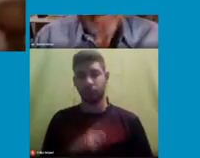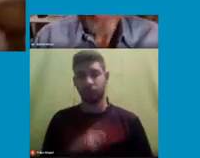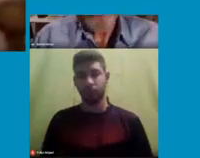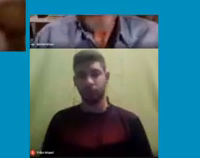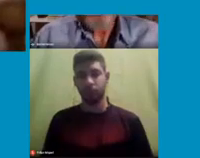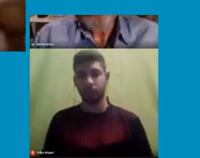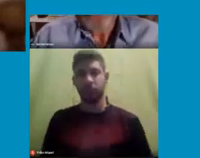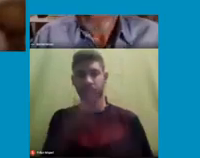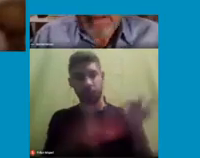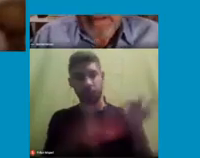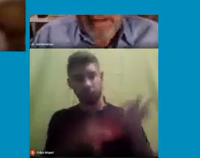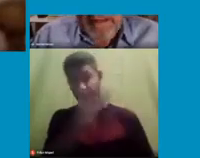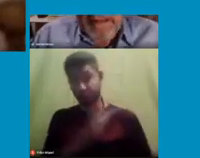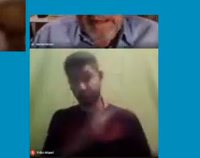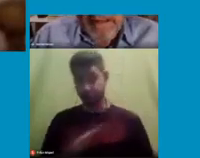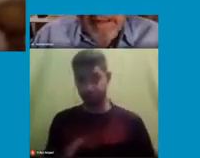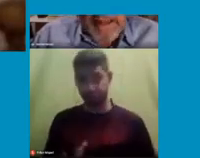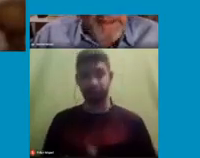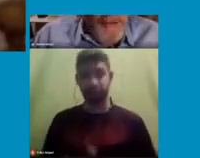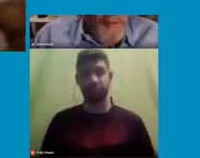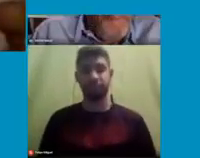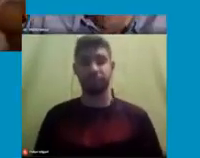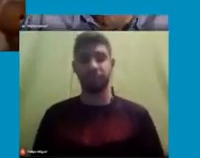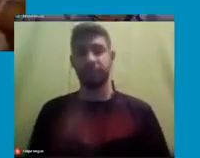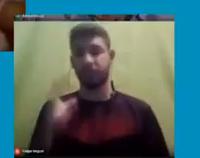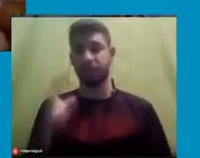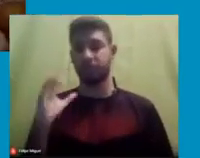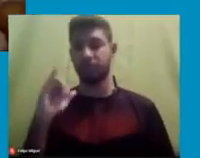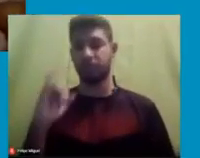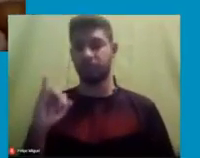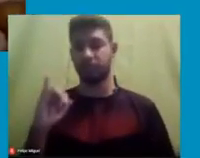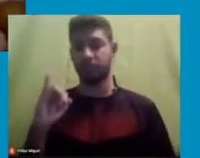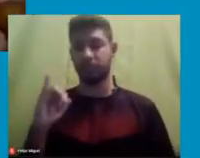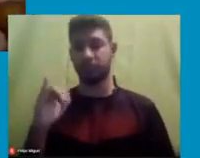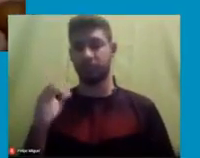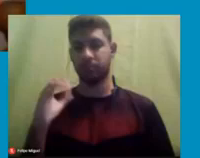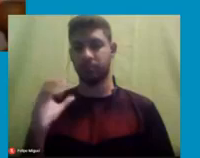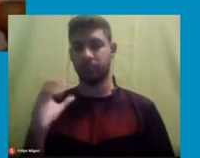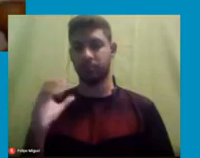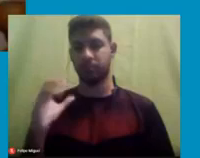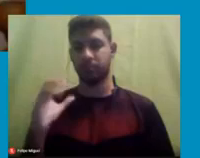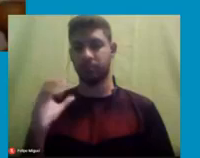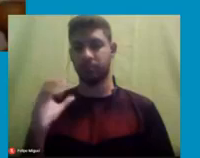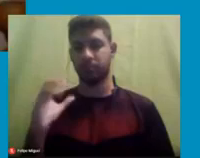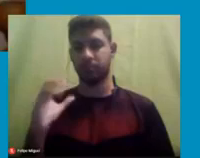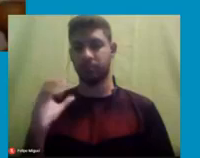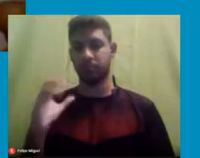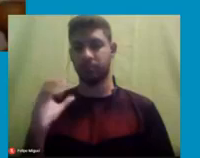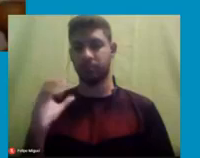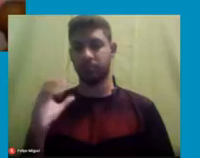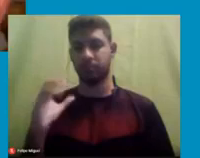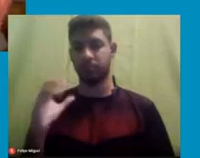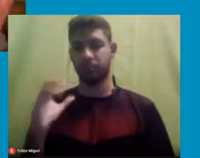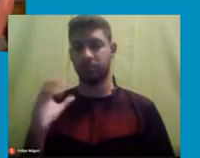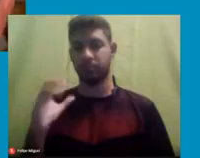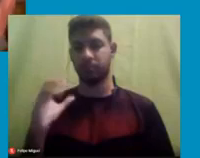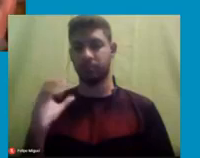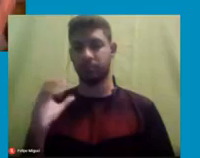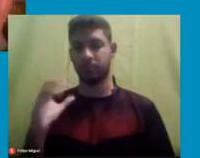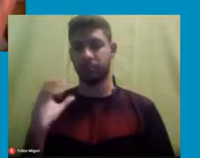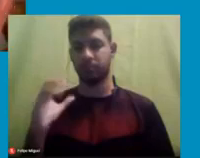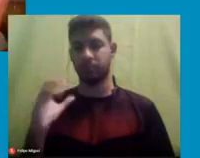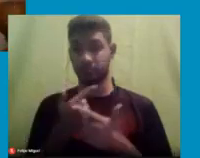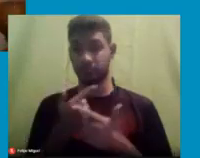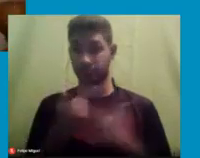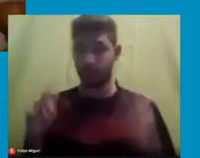justiça criminal. Né? Ele abriu, né, uma questão que antes estava sendo tratada ainda